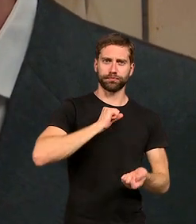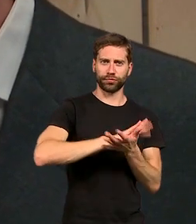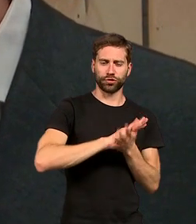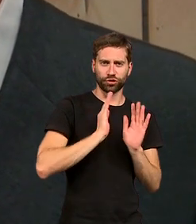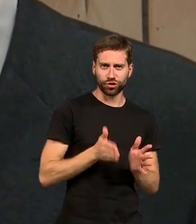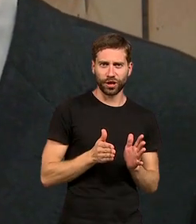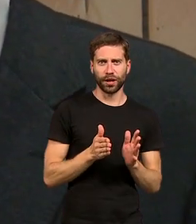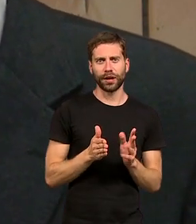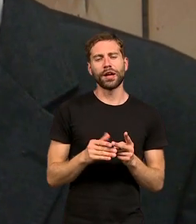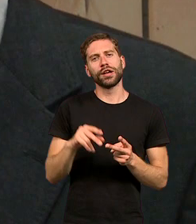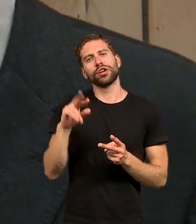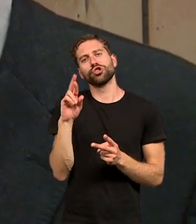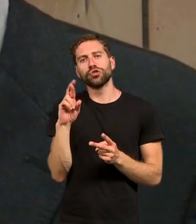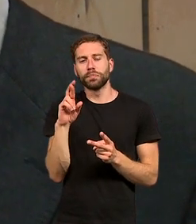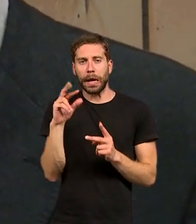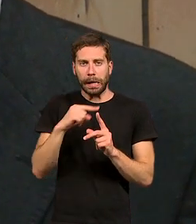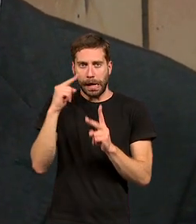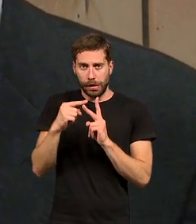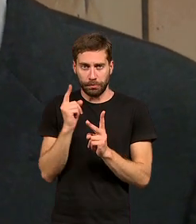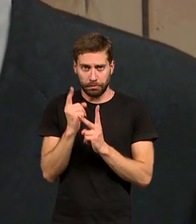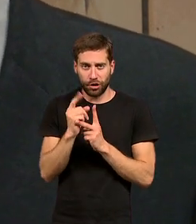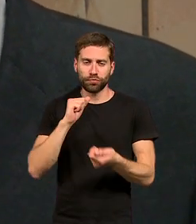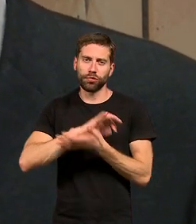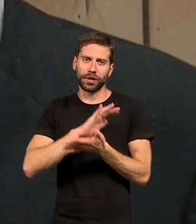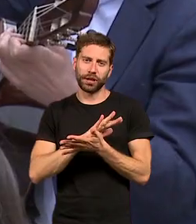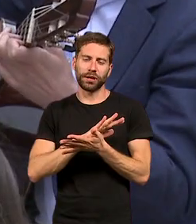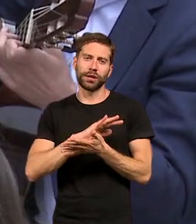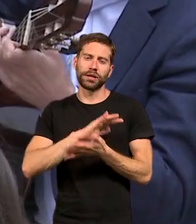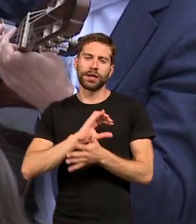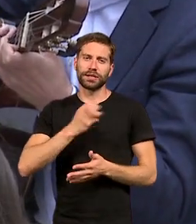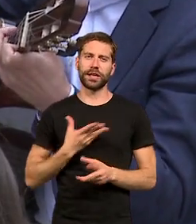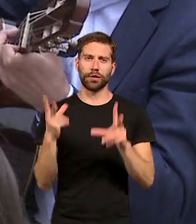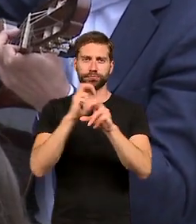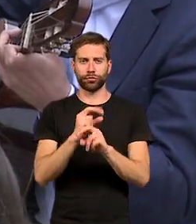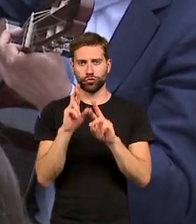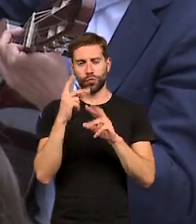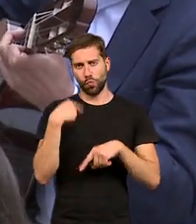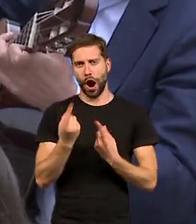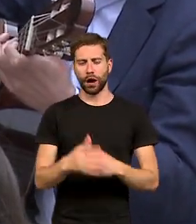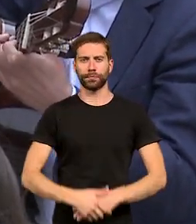vamos apresentar no nosso álbum, que esperemos que saia ainda este ano, esperemos que sim, estamos a fazer por isso.